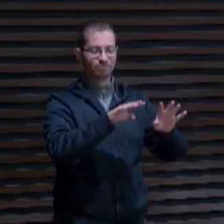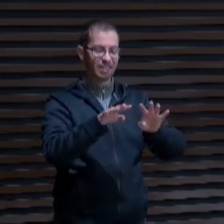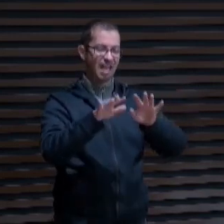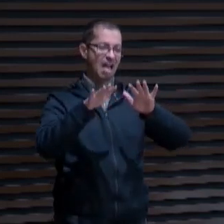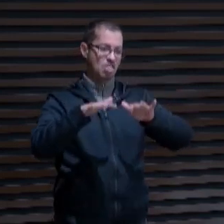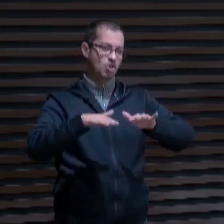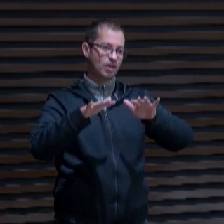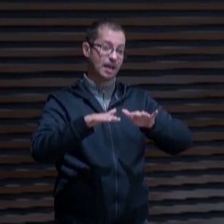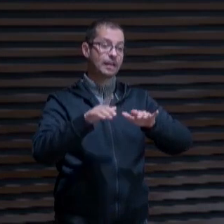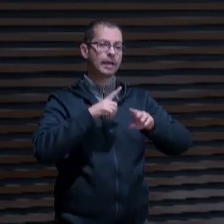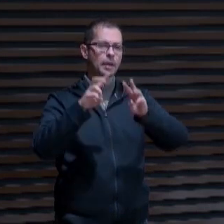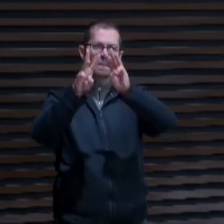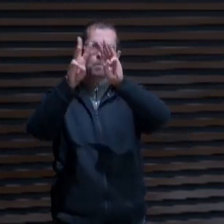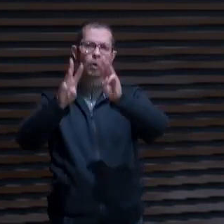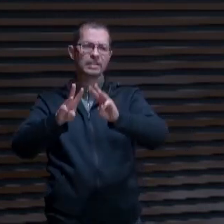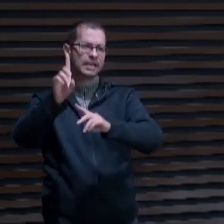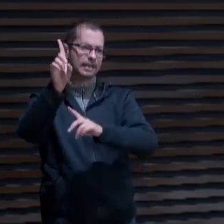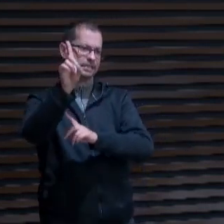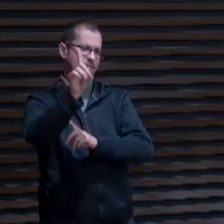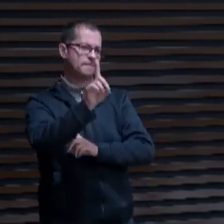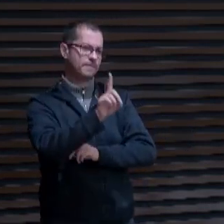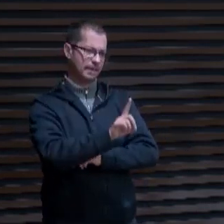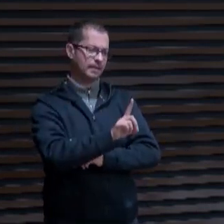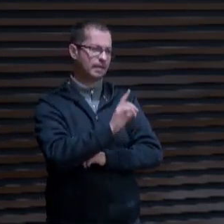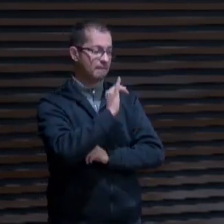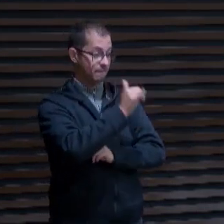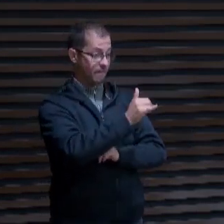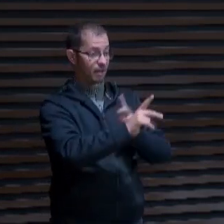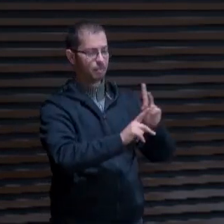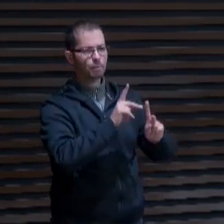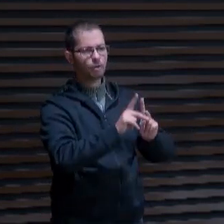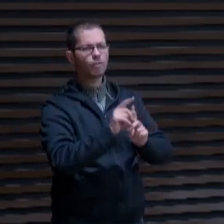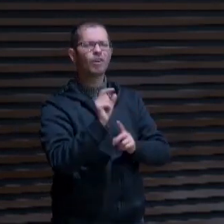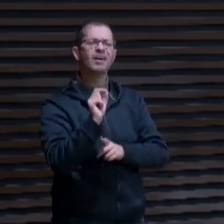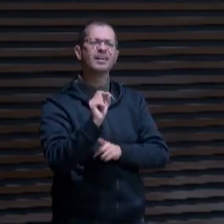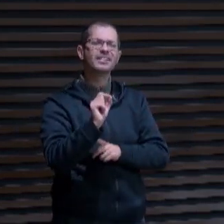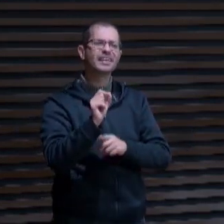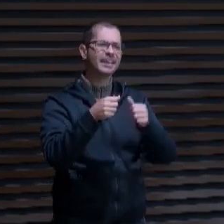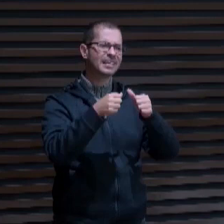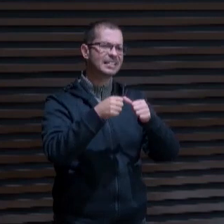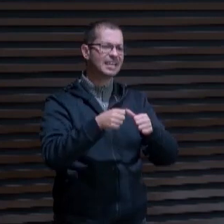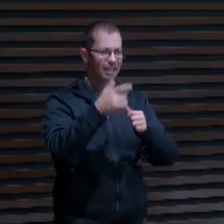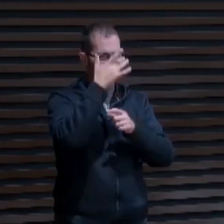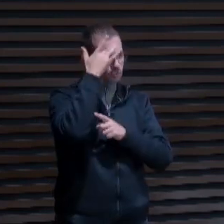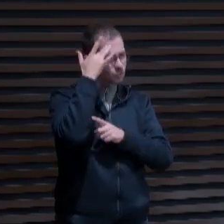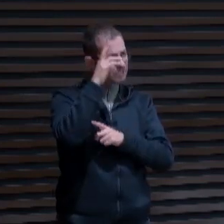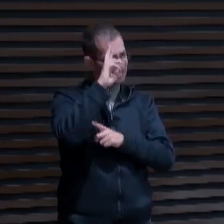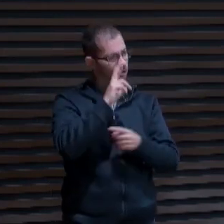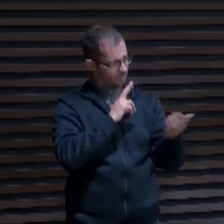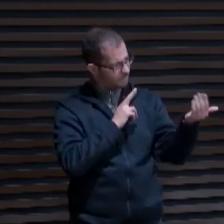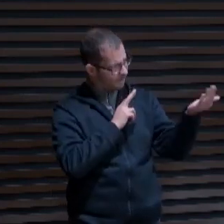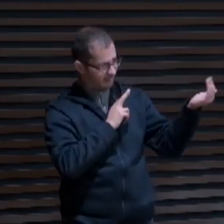quando Moisés chega, Moisés fala para aquele povo: quem é do Senhor, venha até